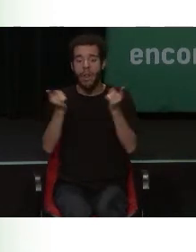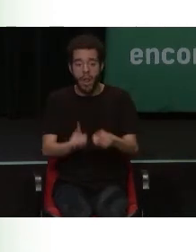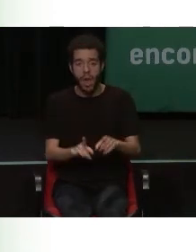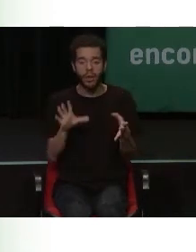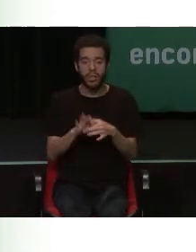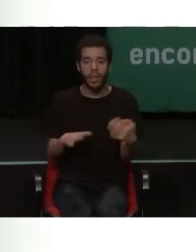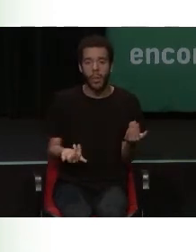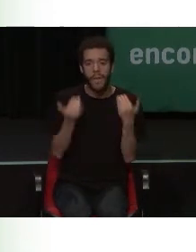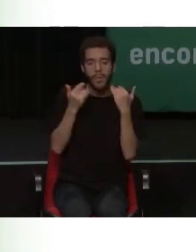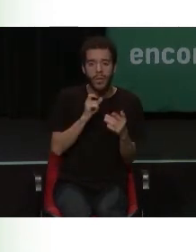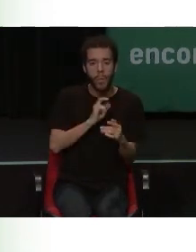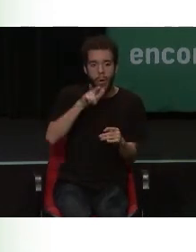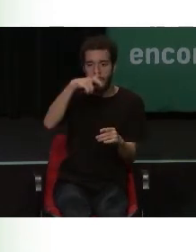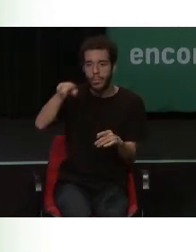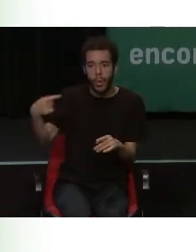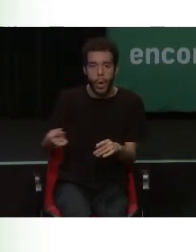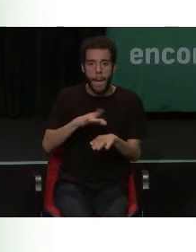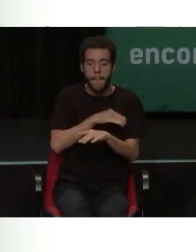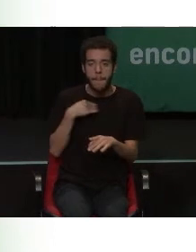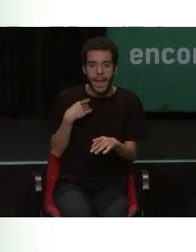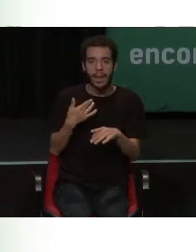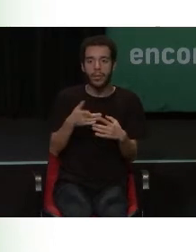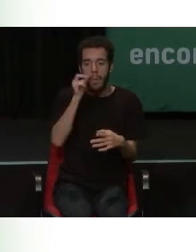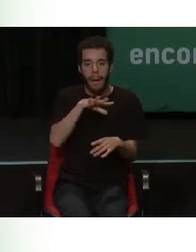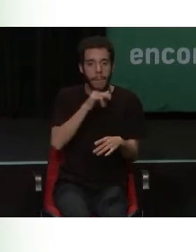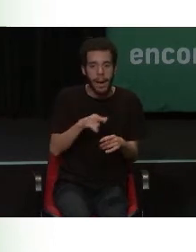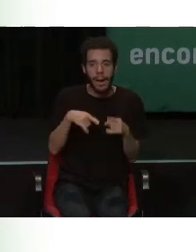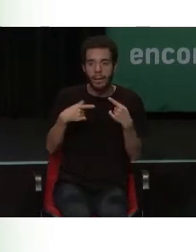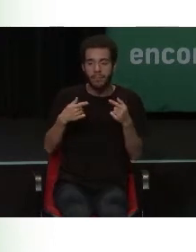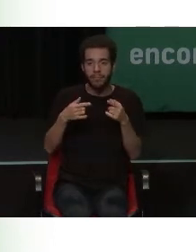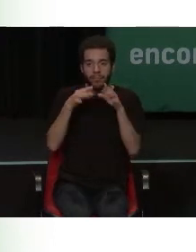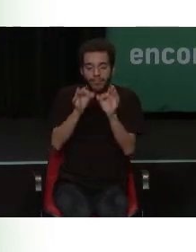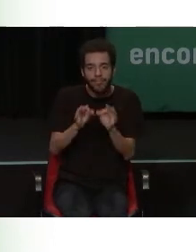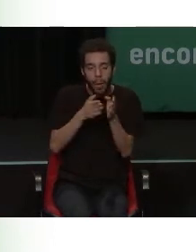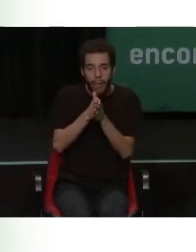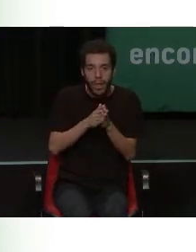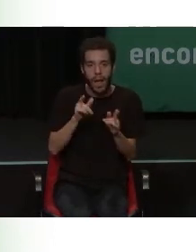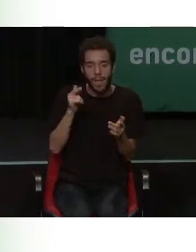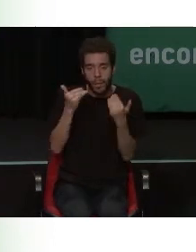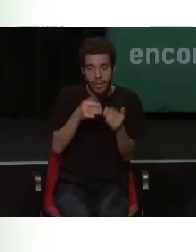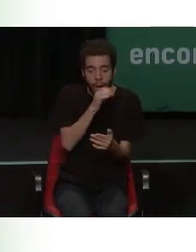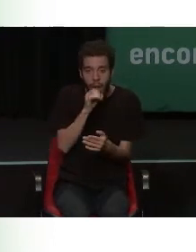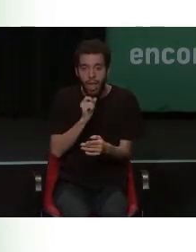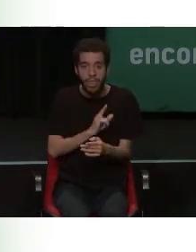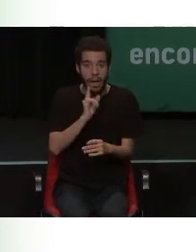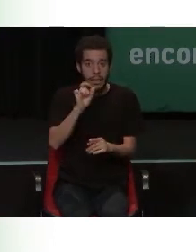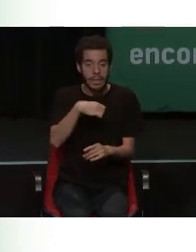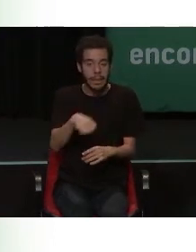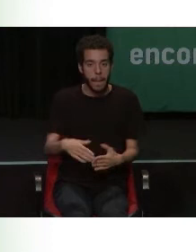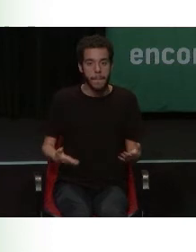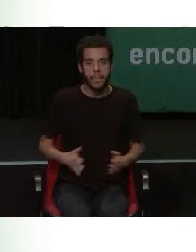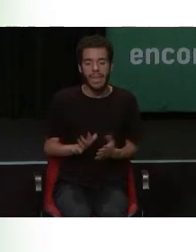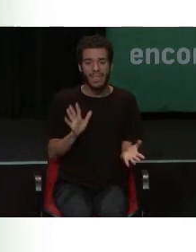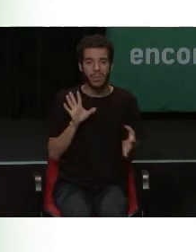pelos cuidadores formais e informais, para além dele próprio. estamos a usar uma computação no próprio